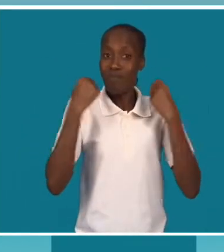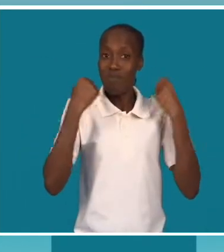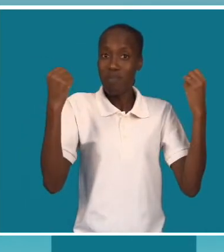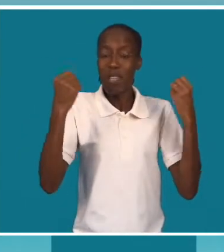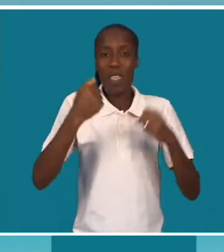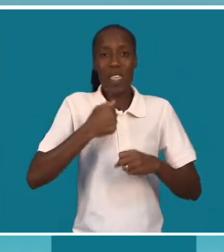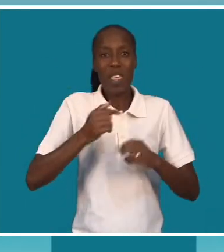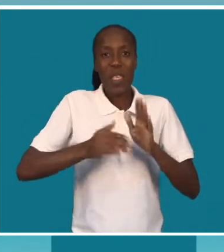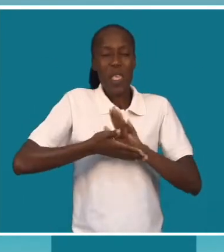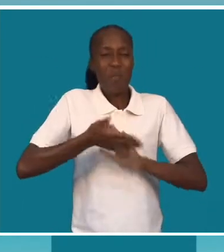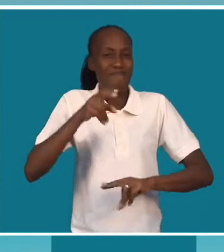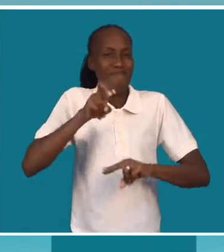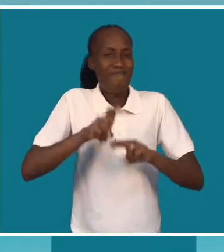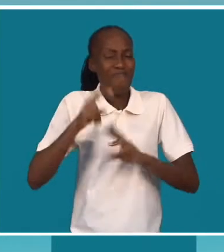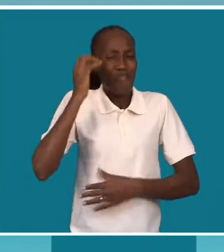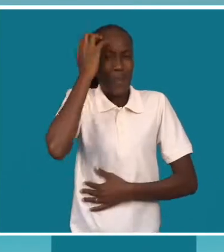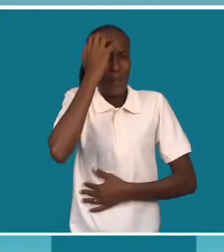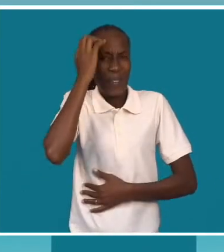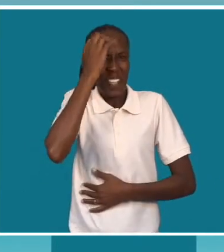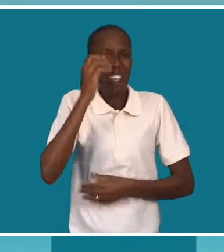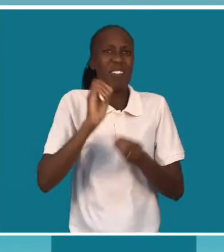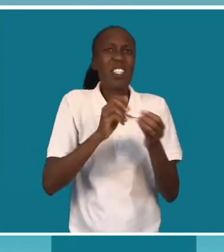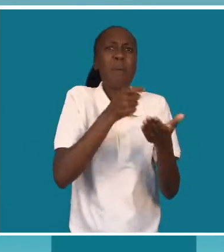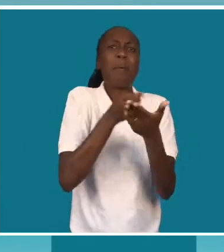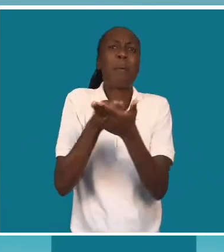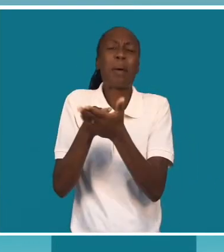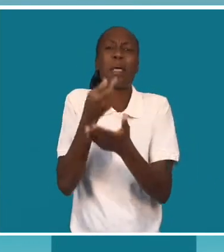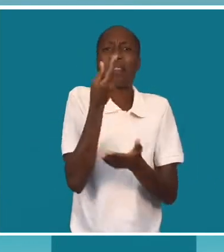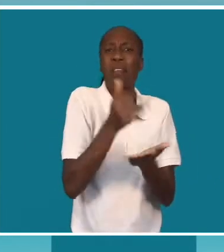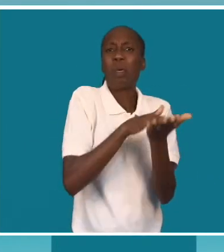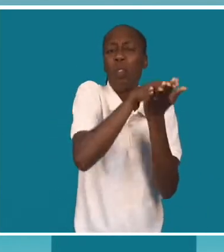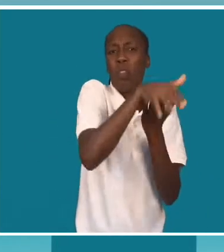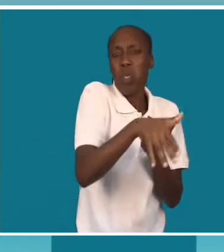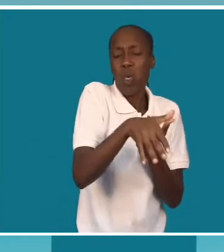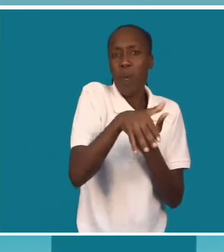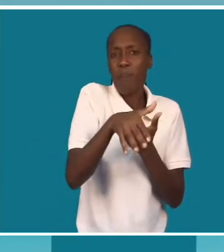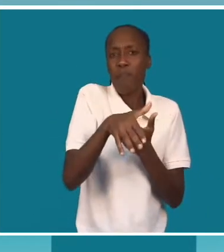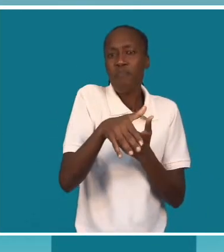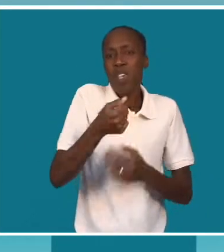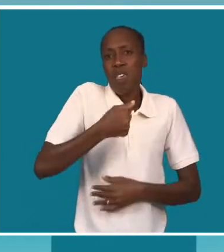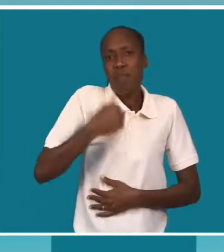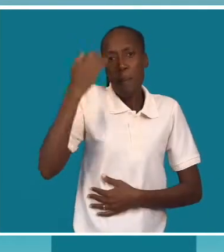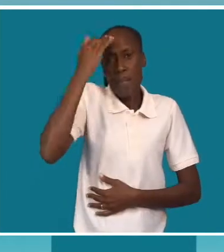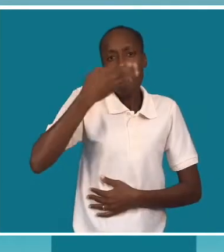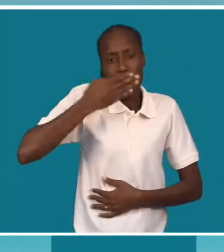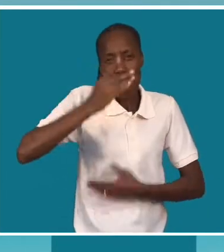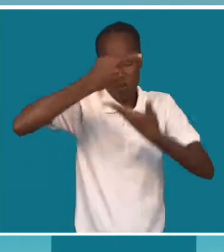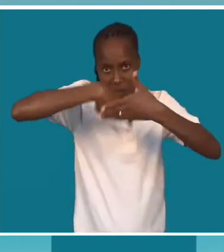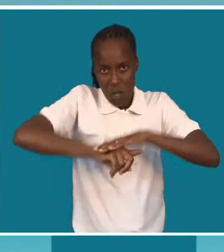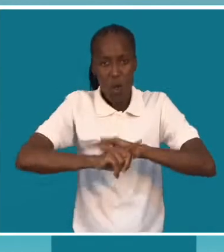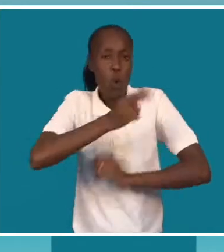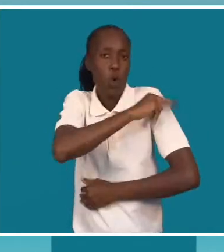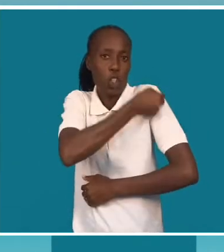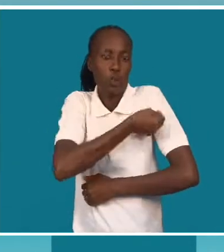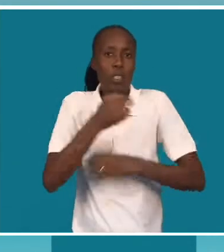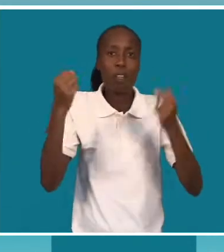Fisioterapia. E quando eu sentei, refleti, disse, não. Gastei o Falei seguir as fisioterapia que estão a falar,